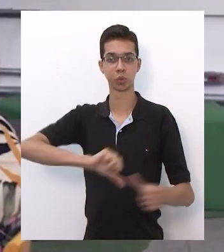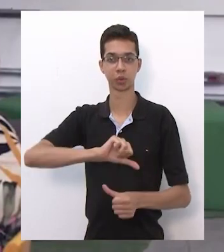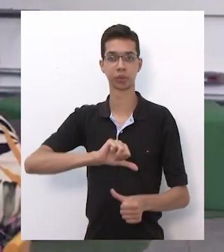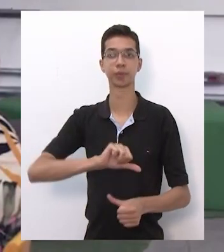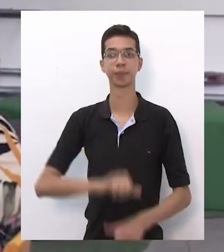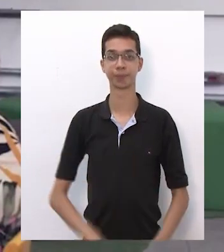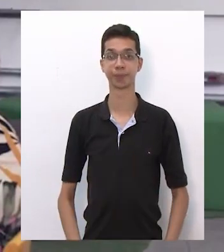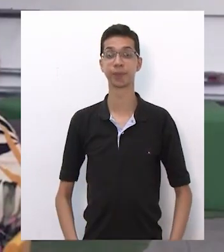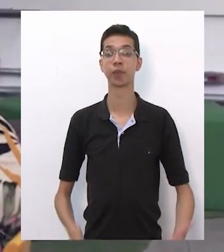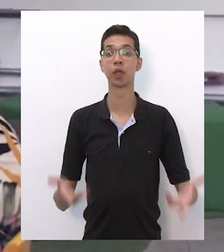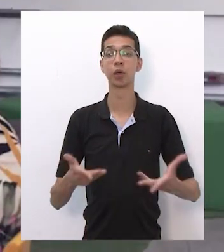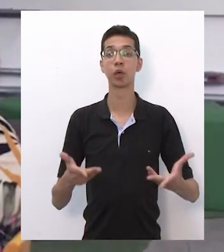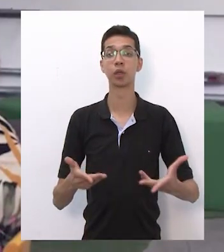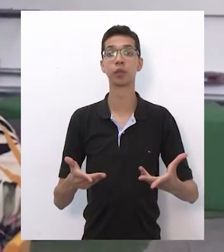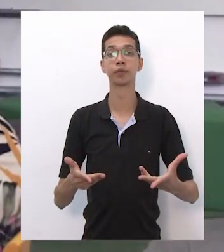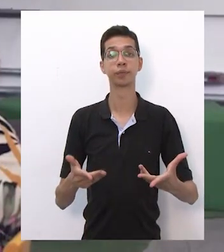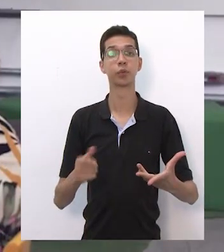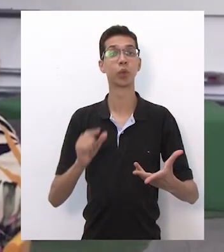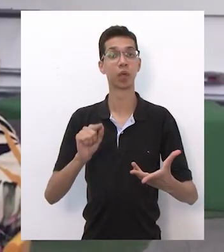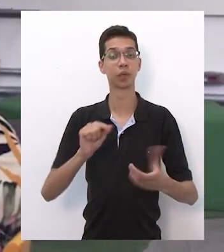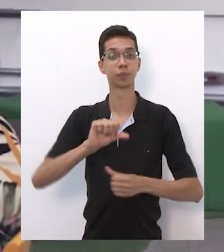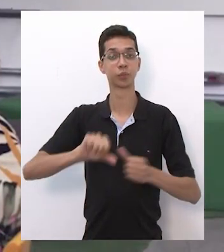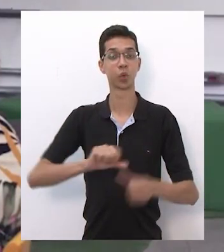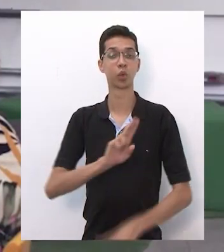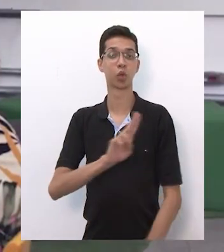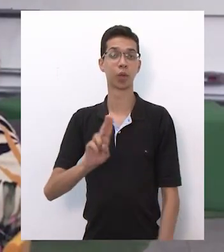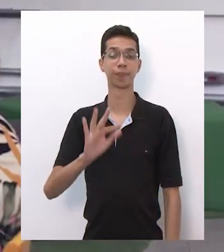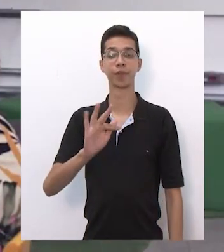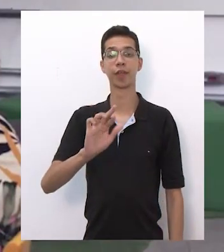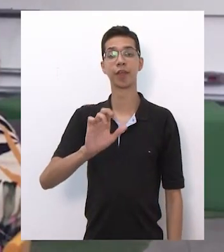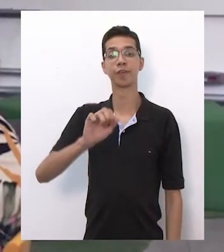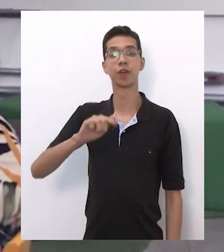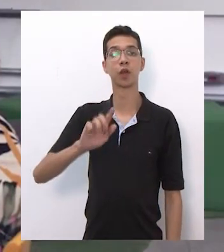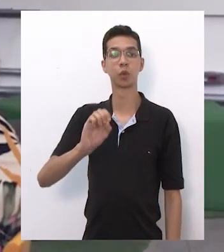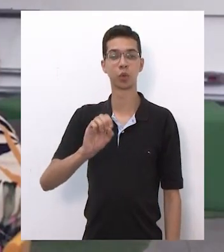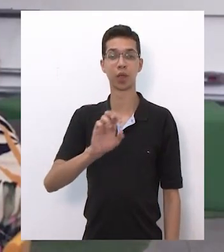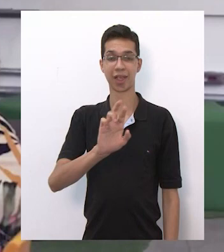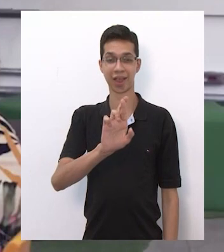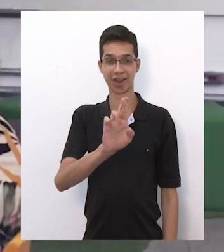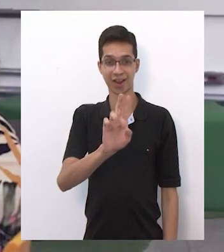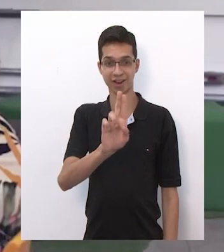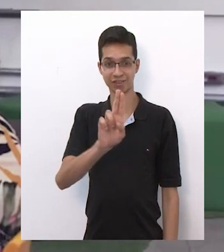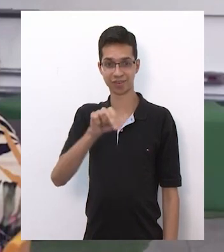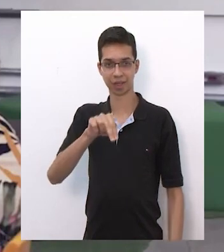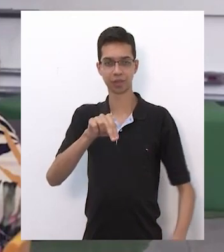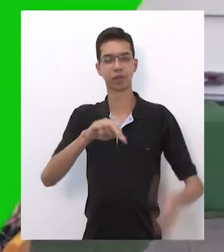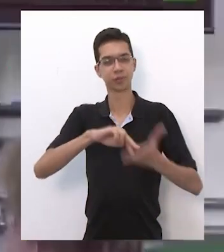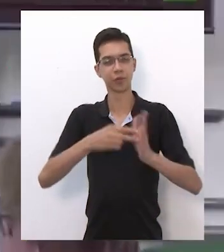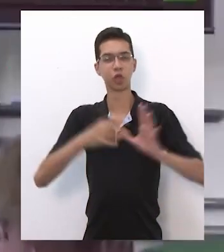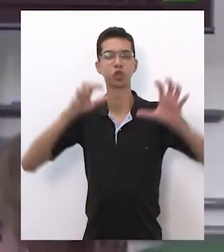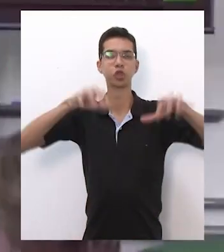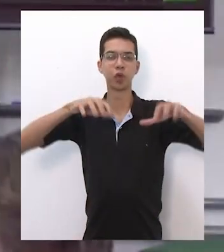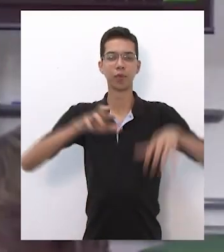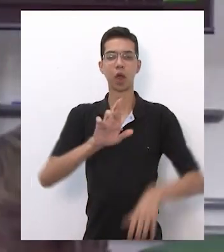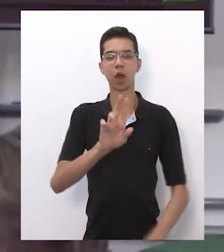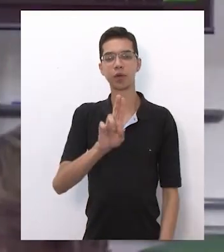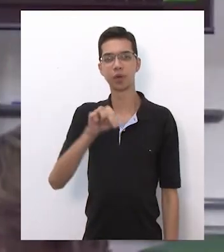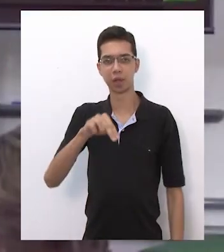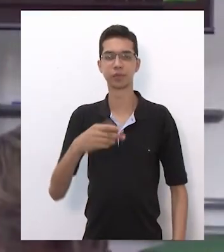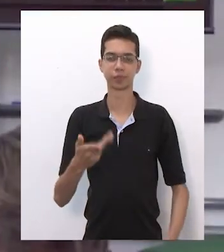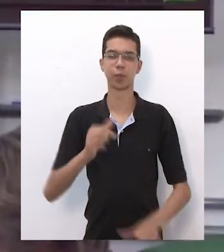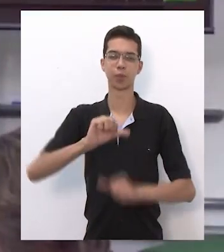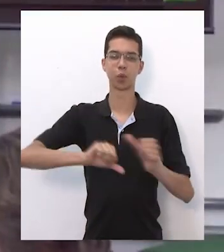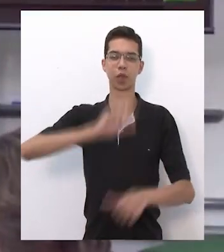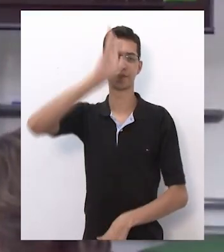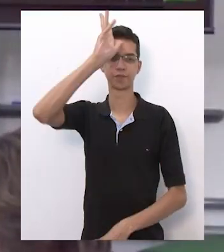run para frango. Já que eu quero uma chuva de frangos, nada melhor do que um frango. Então, vocês vão, aqui